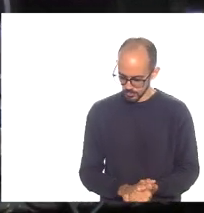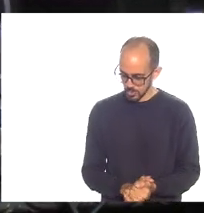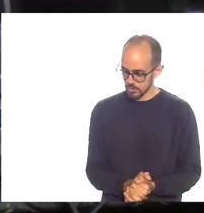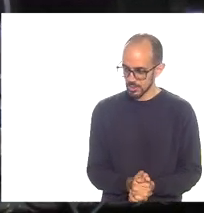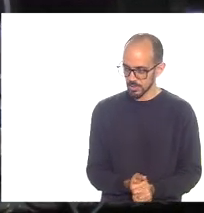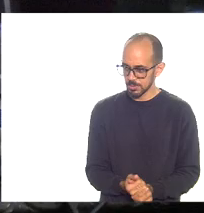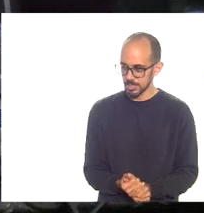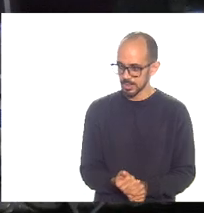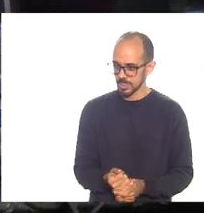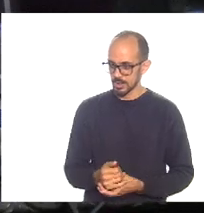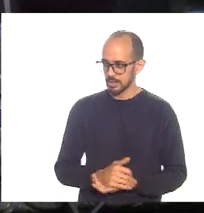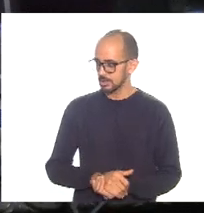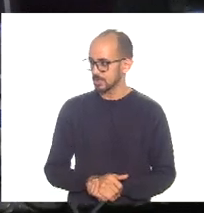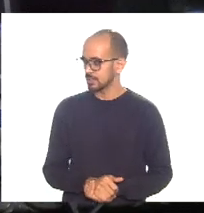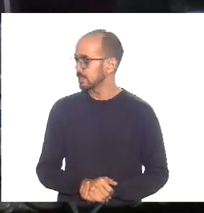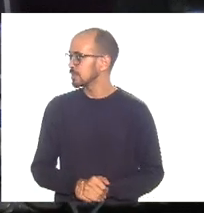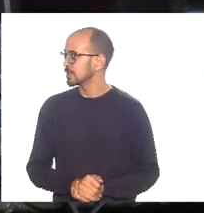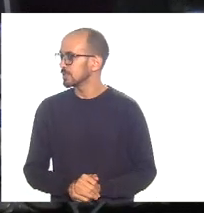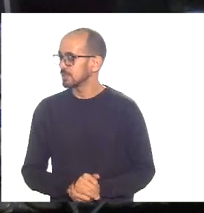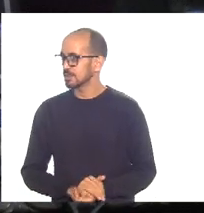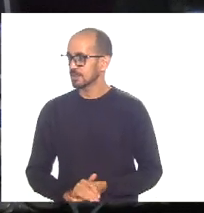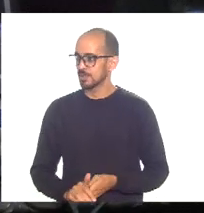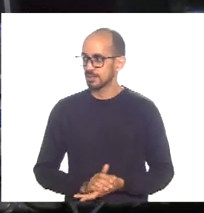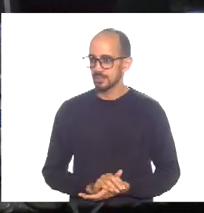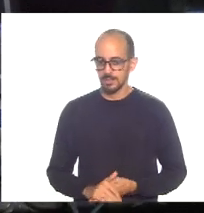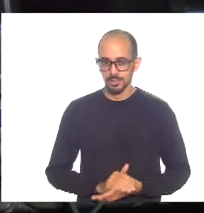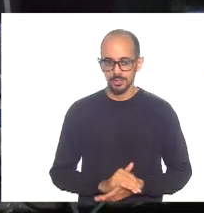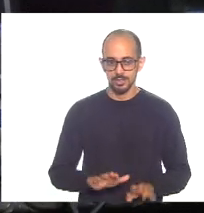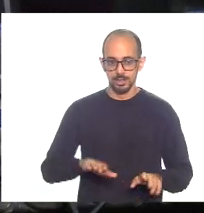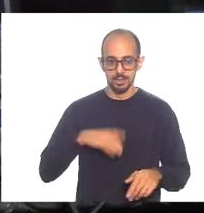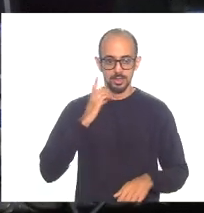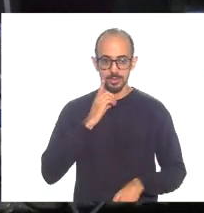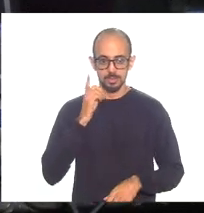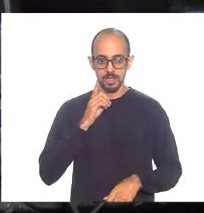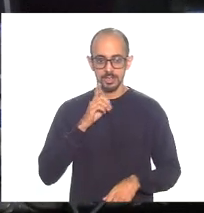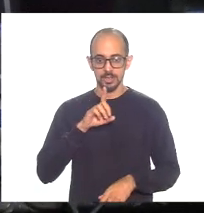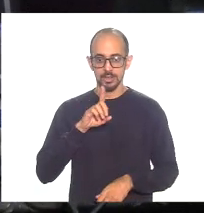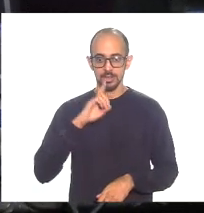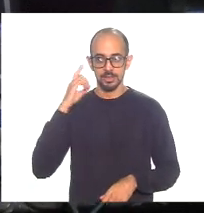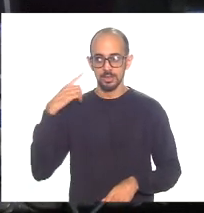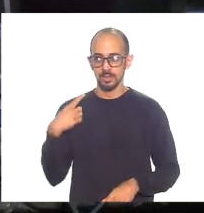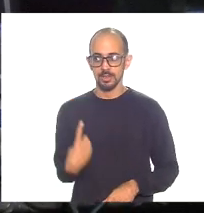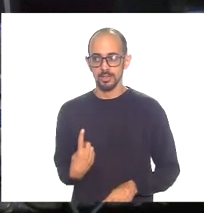Coronel Salema, favorável. Deputada Dani Monteiro.